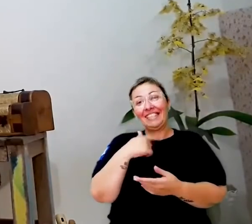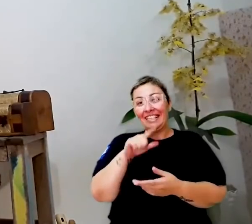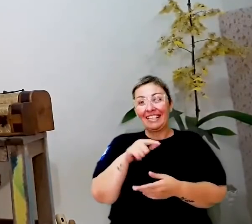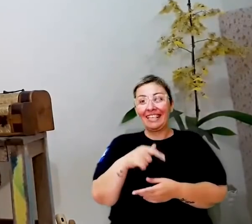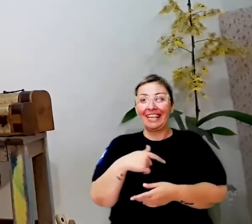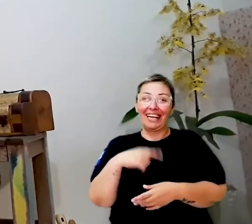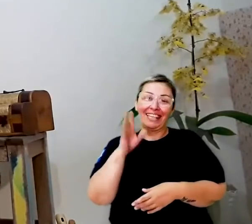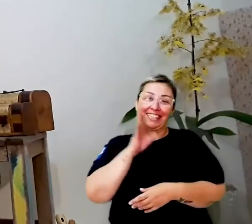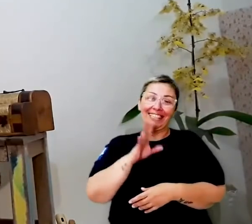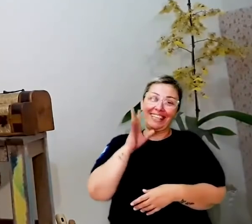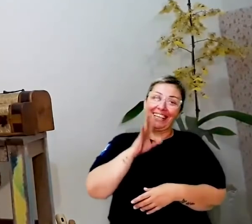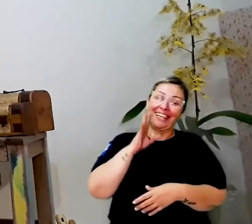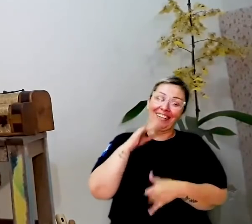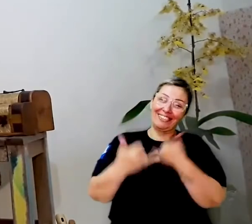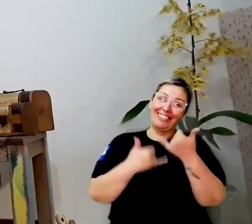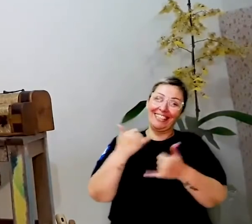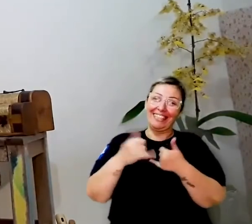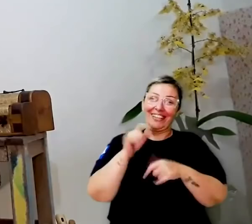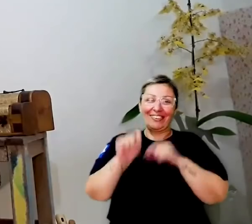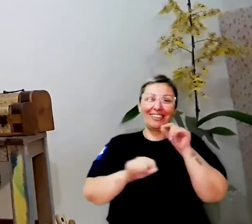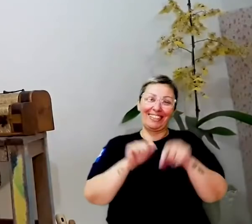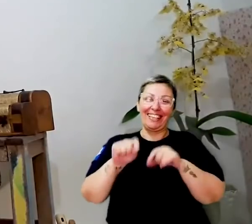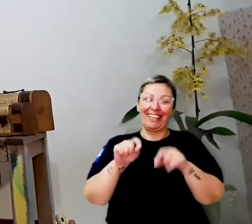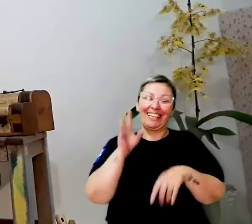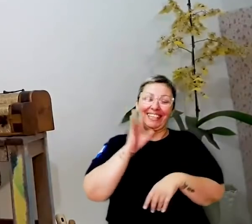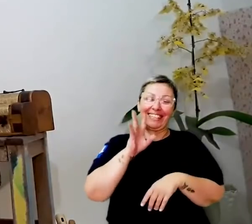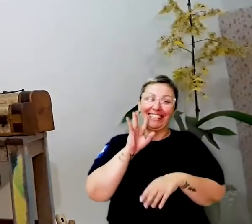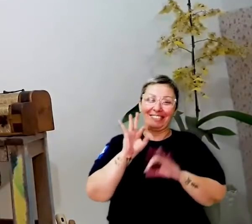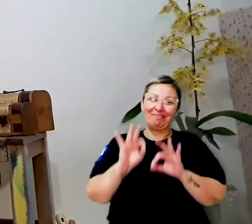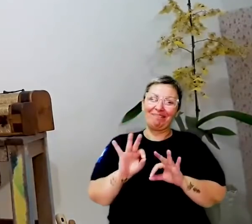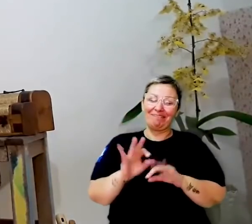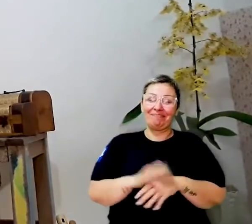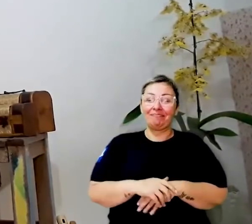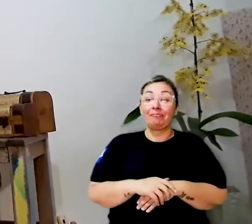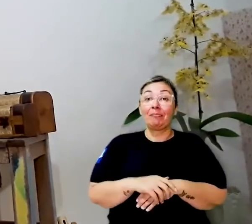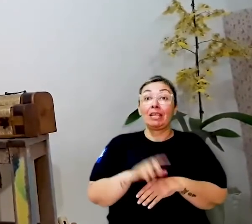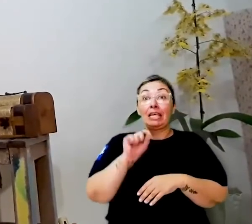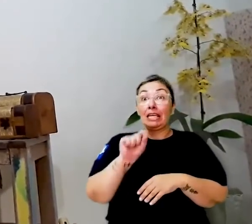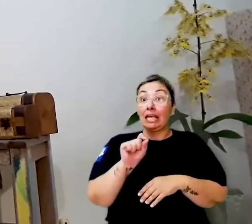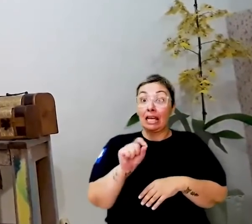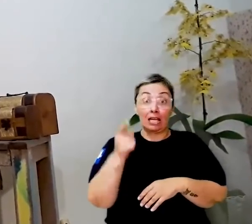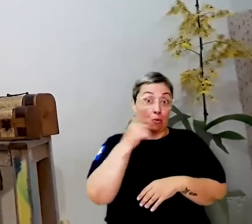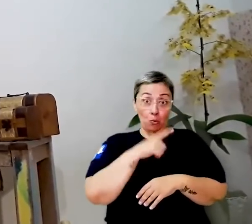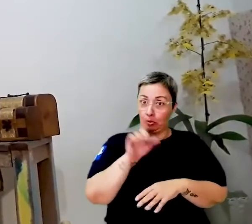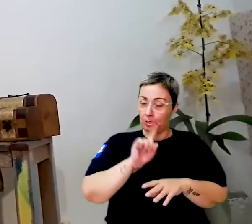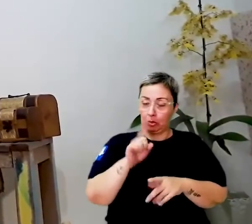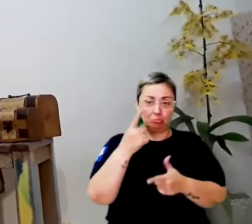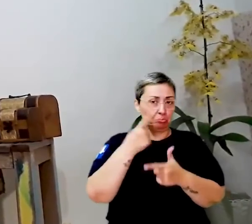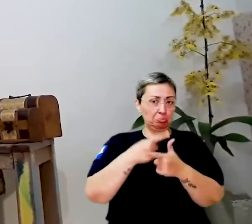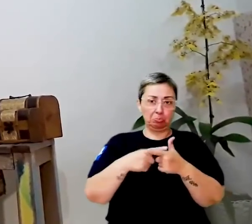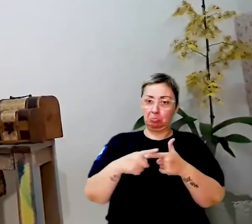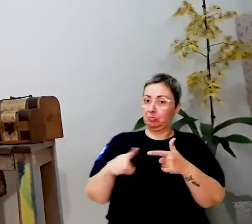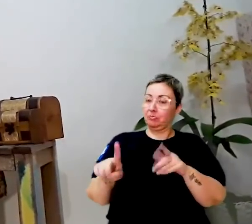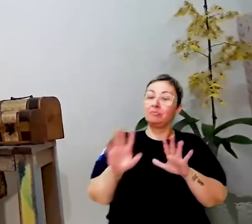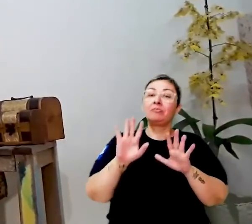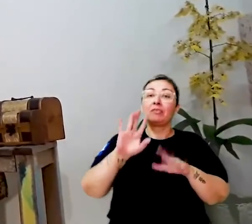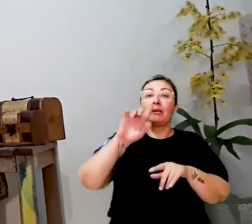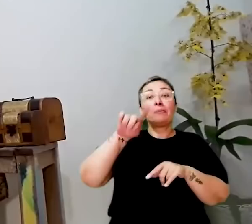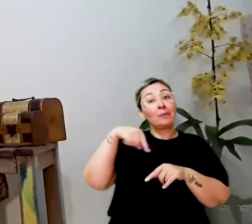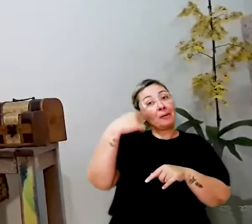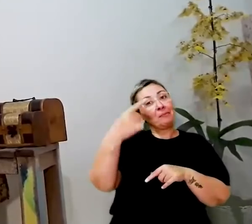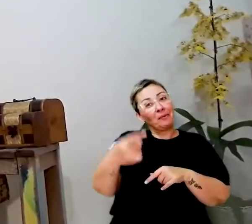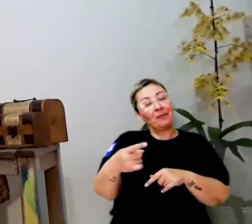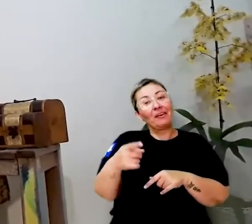É muito divertido brincar do que é o que é, não é verdade, gente? Quem não acertou, não tem problema. Na